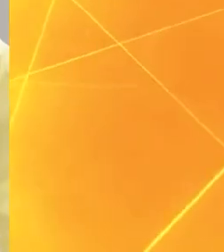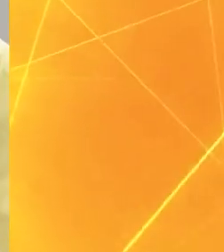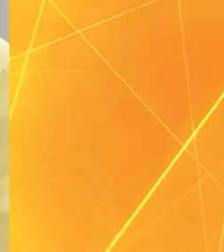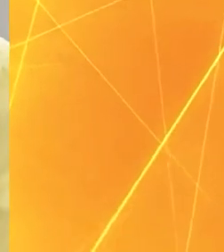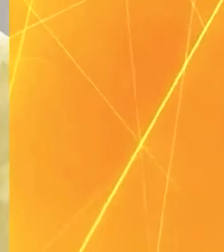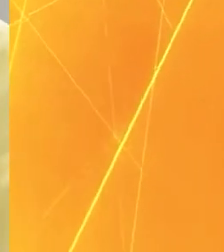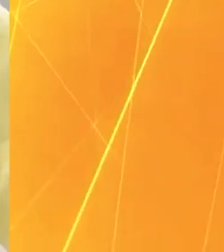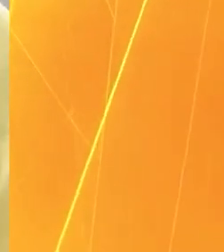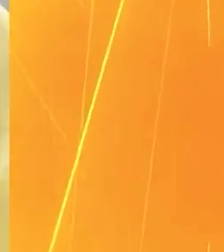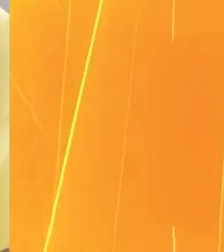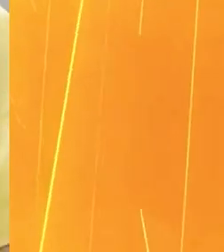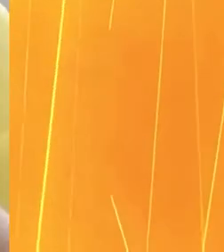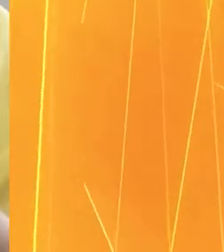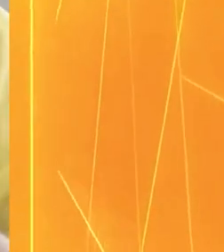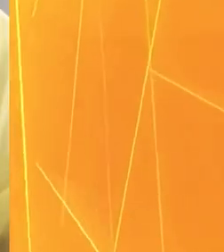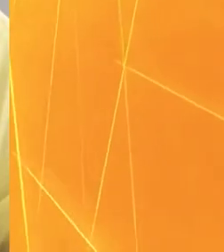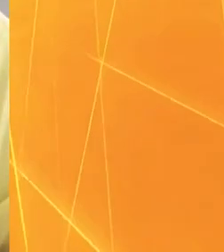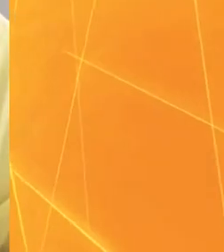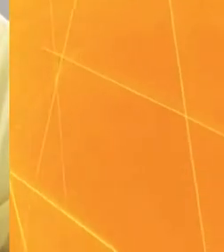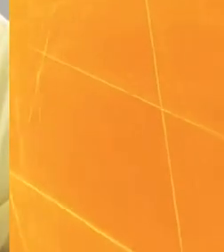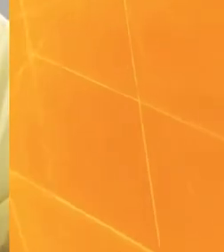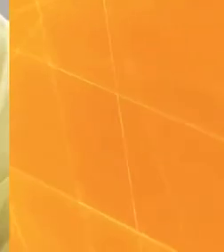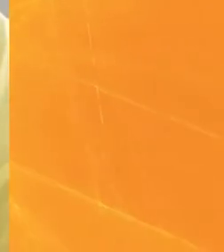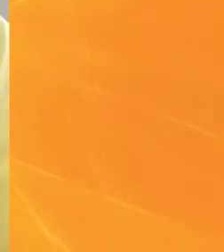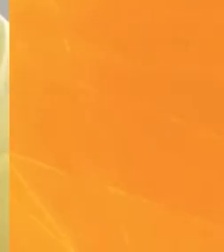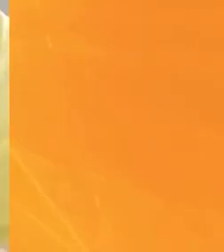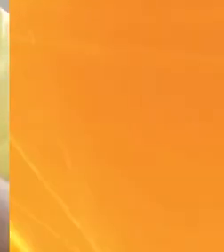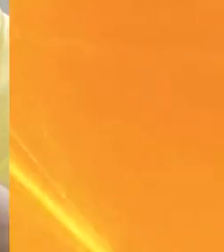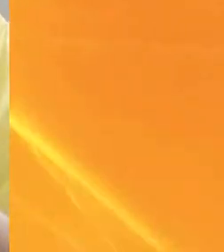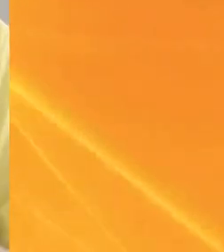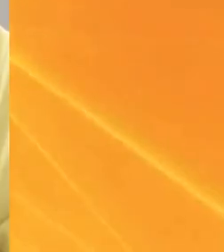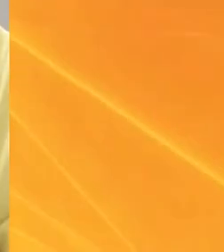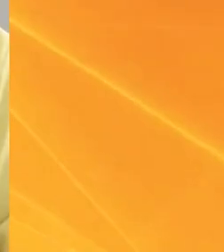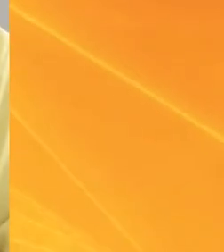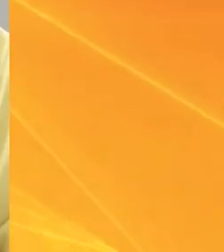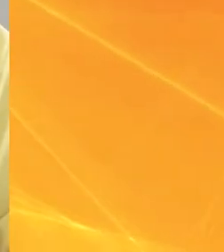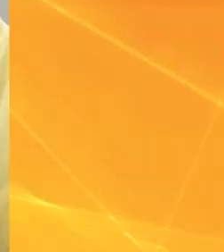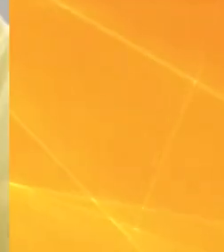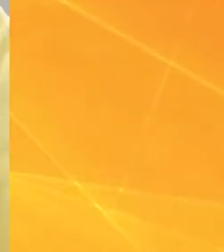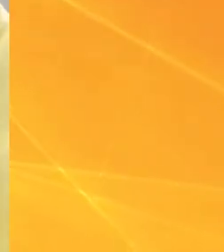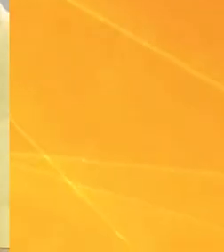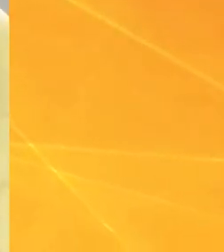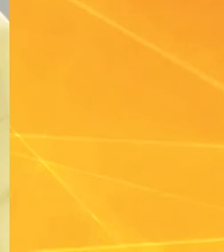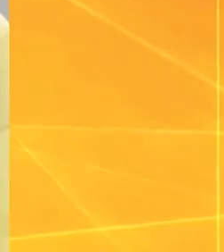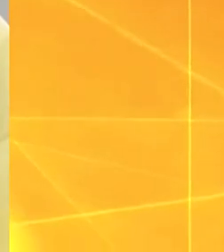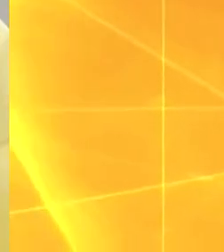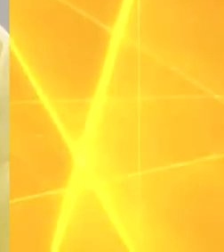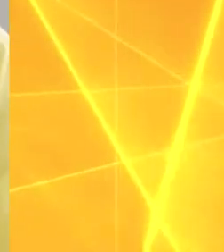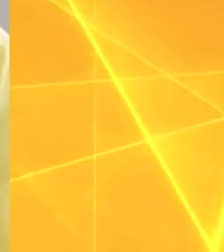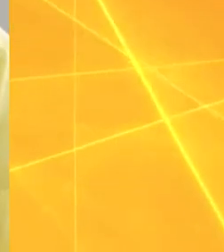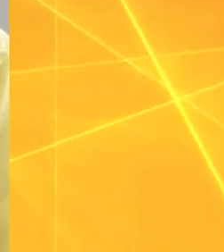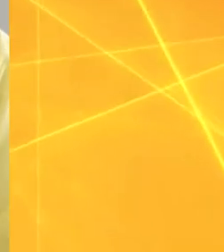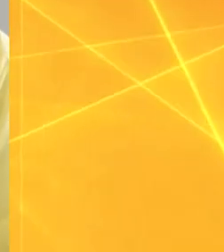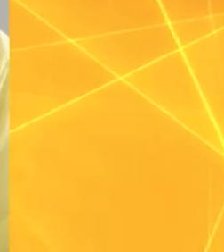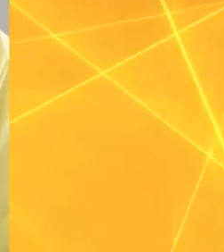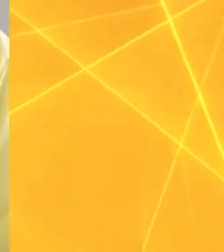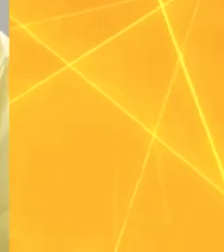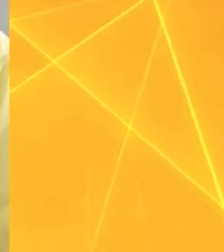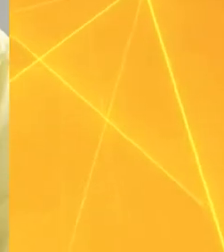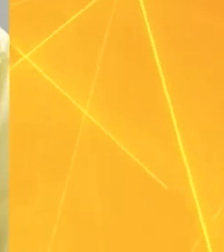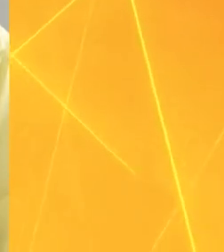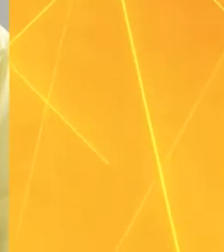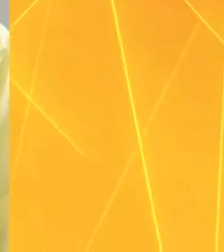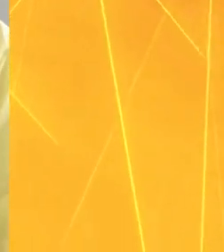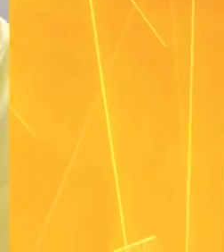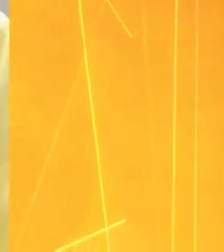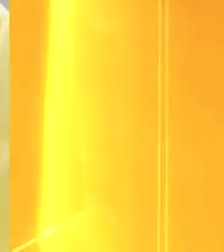perplexo com o que eu recebi de um grupo de pais que tem seus filhos em uma determinada